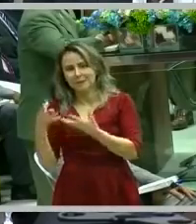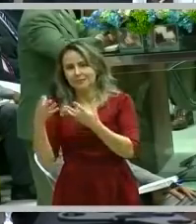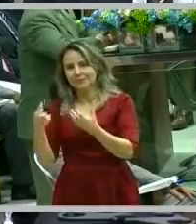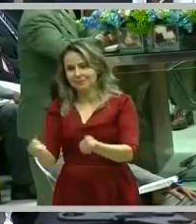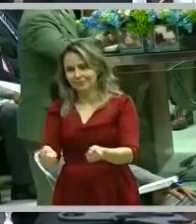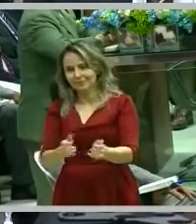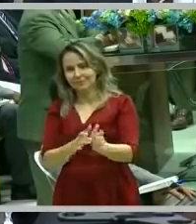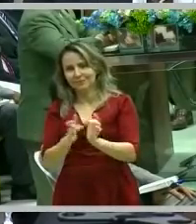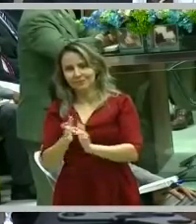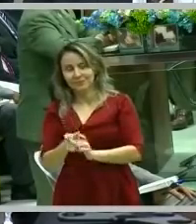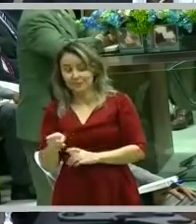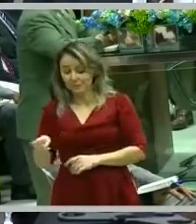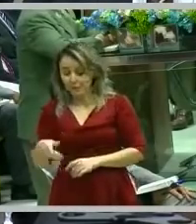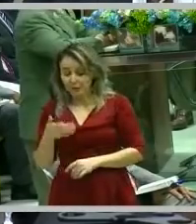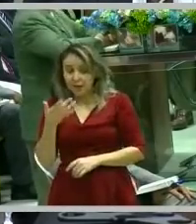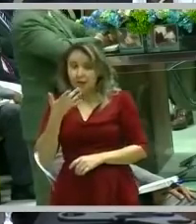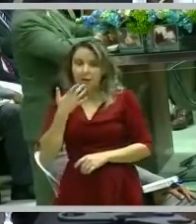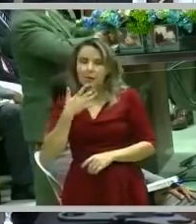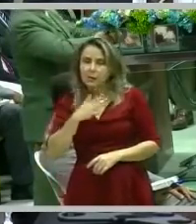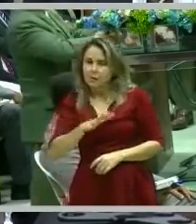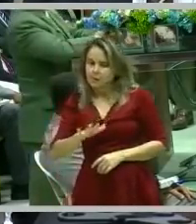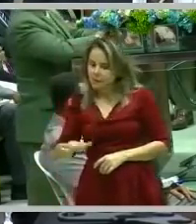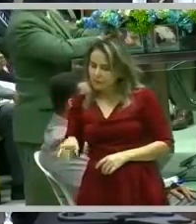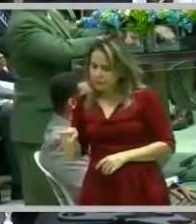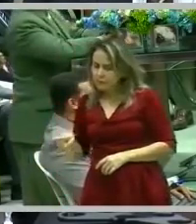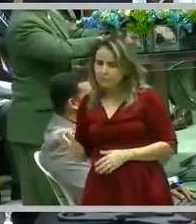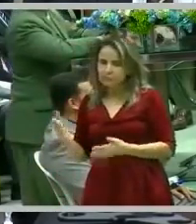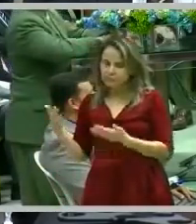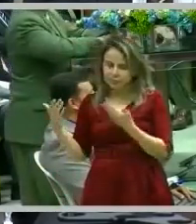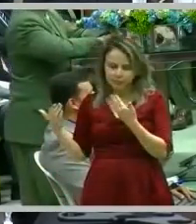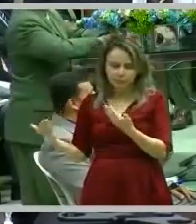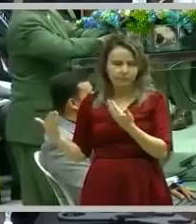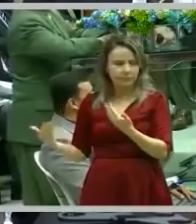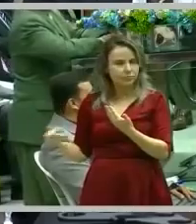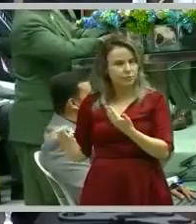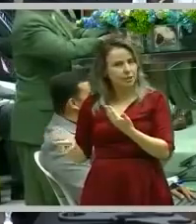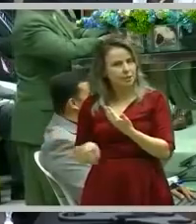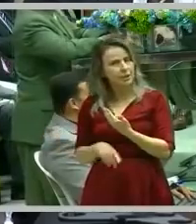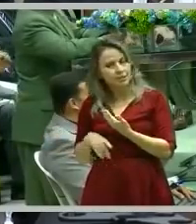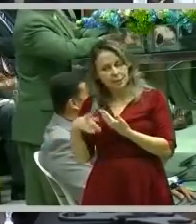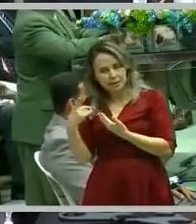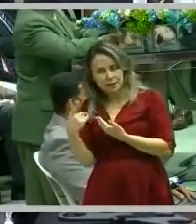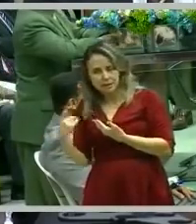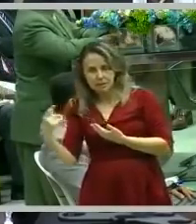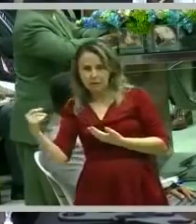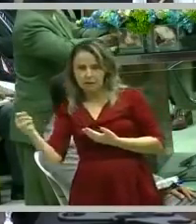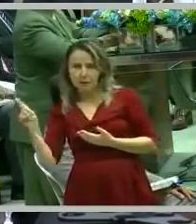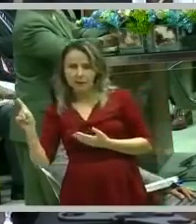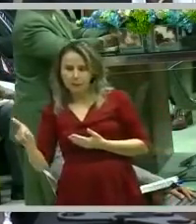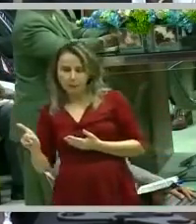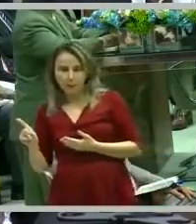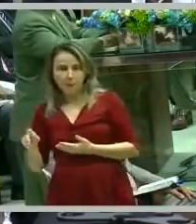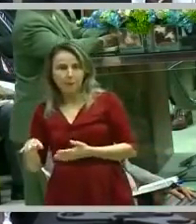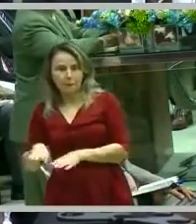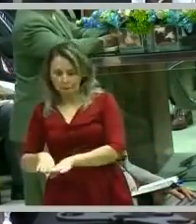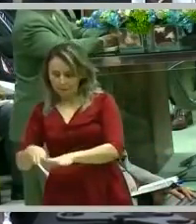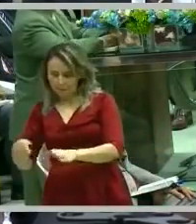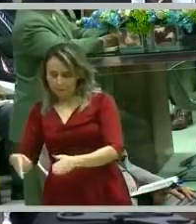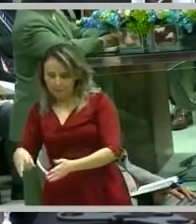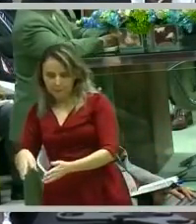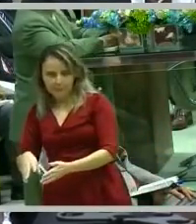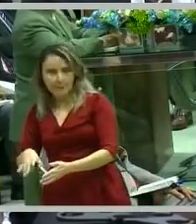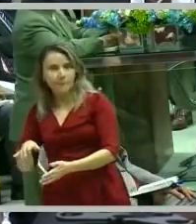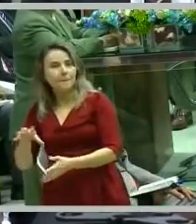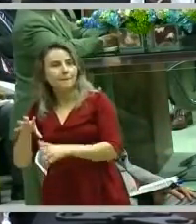O menino dele, irmão, não era cria de gente. O moleque, após, pegou, saiu, botou um tamborete, pegou o infeliz